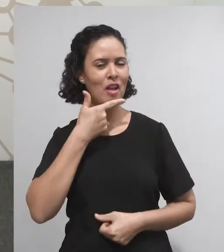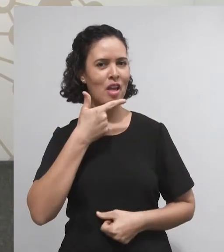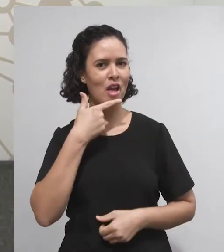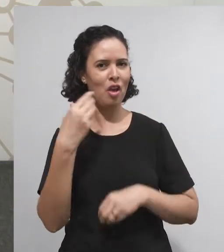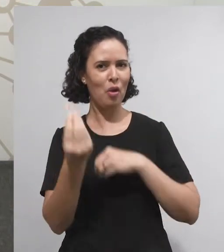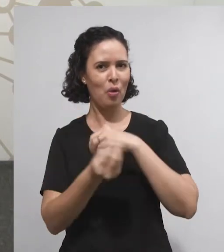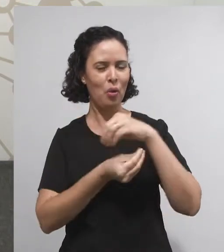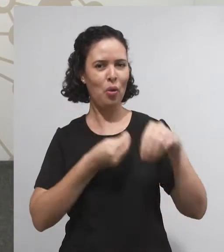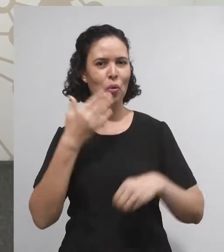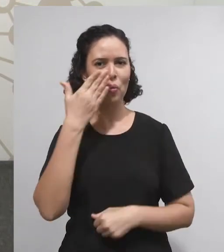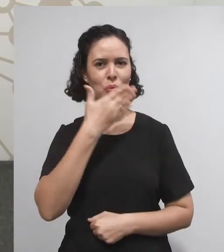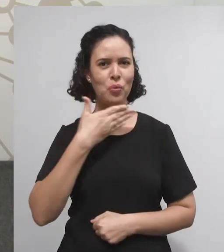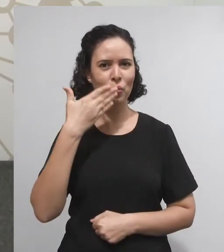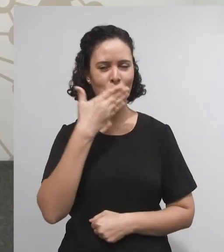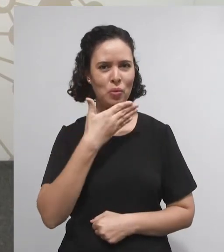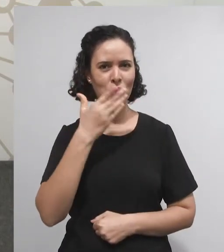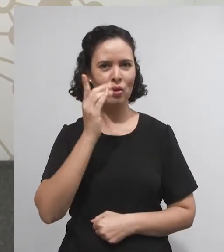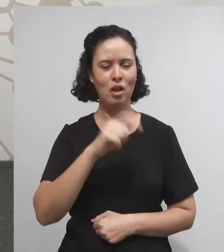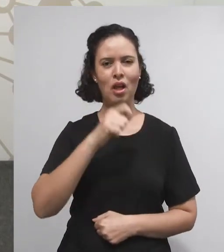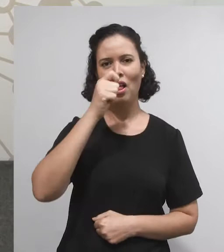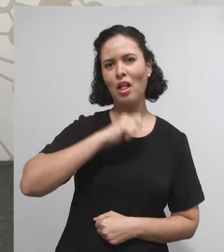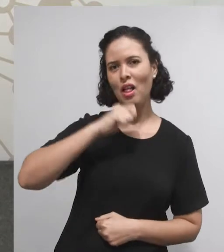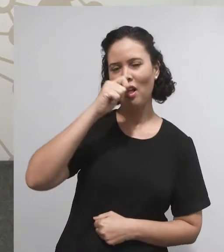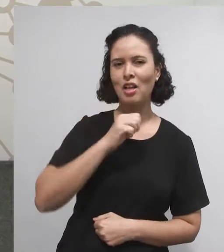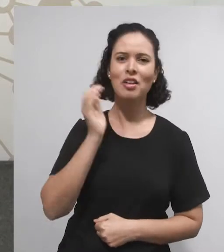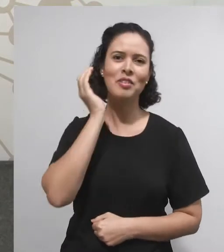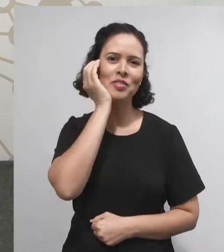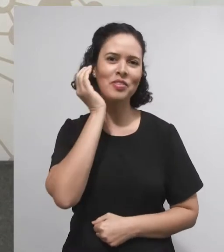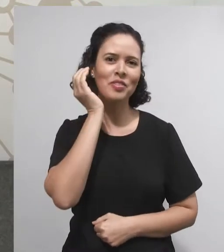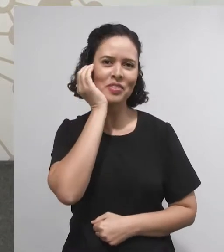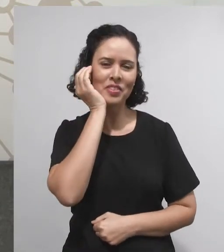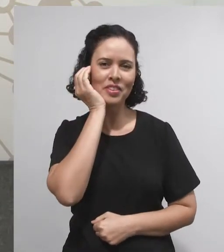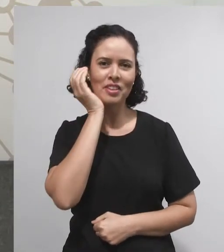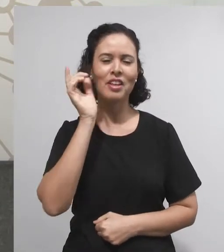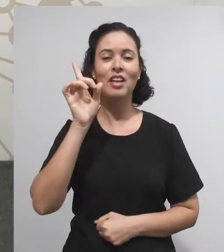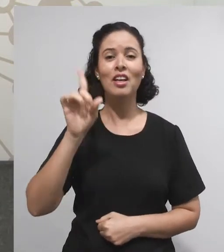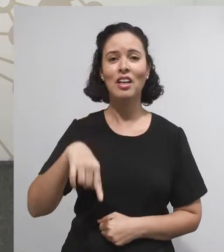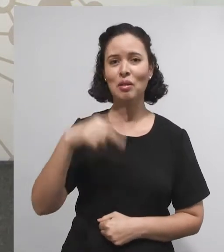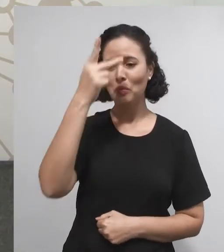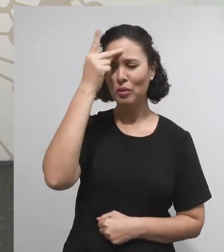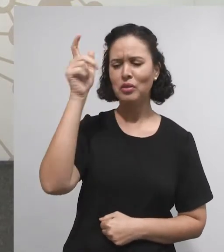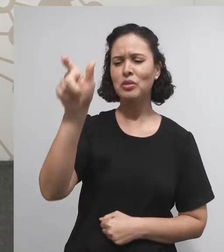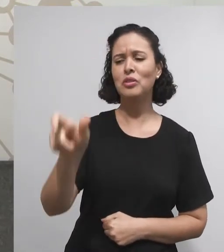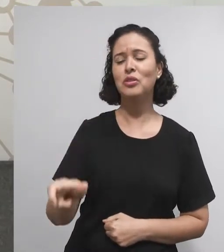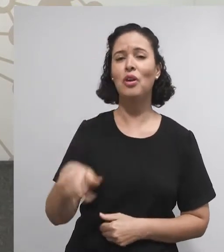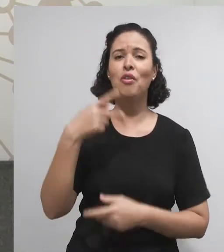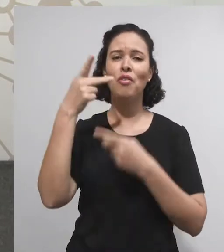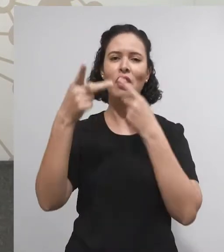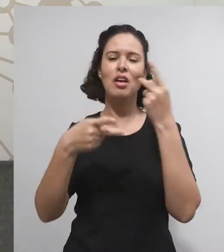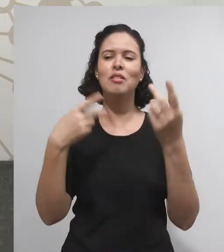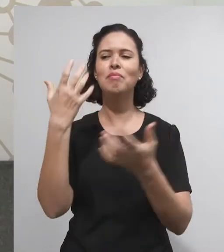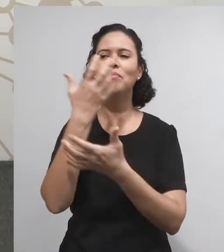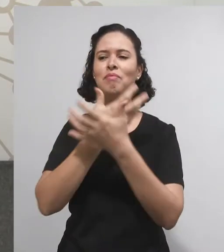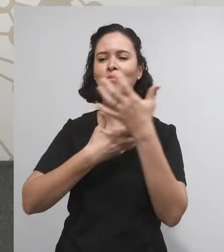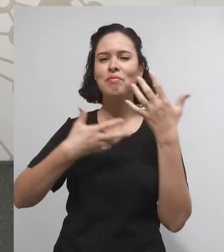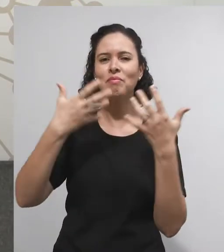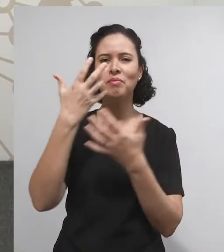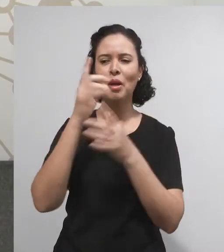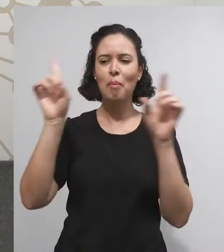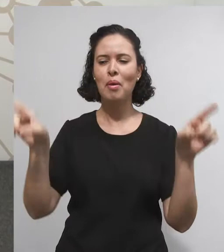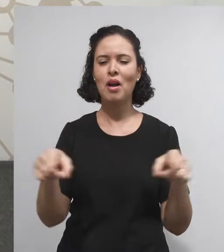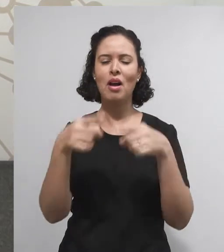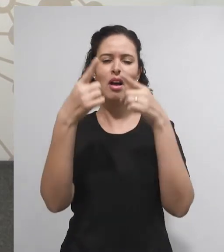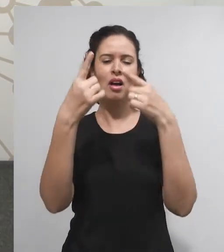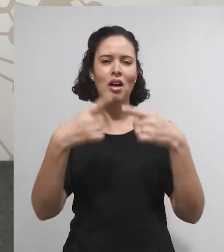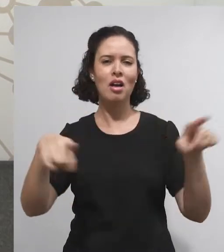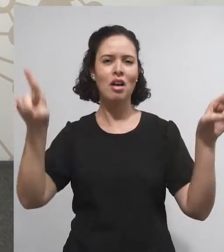de queijo com marmelada, de sorvete de açaí. Tem gente que fala cantando,